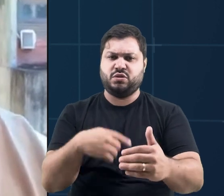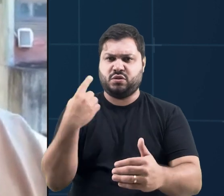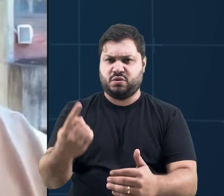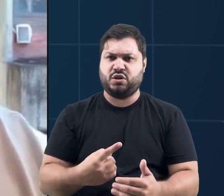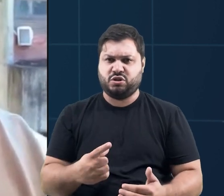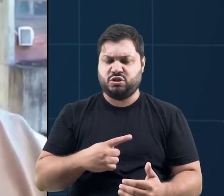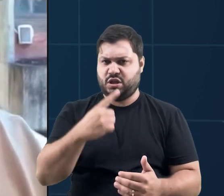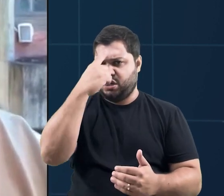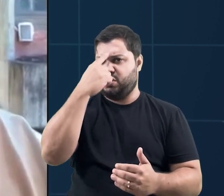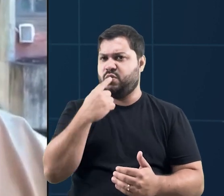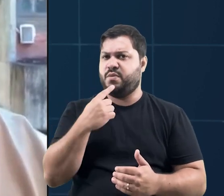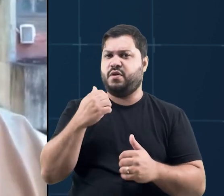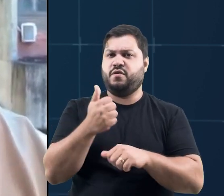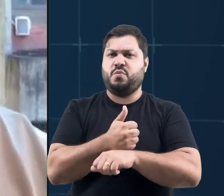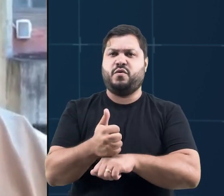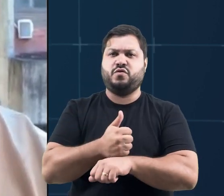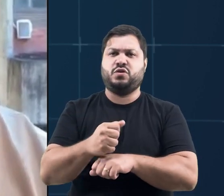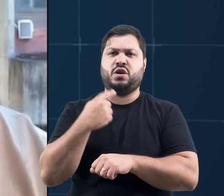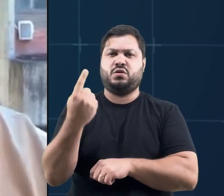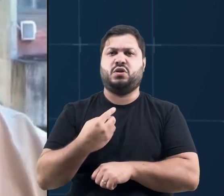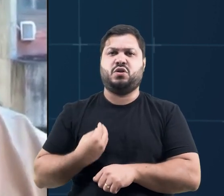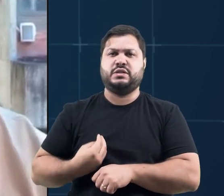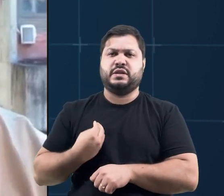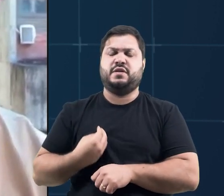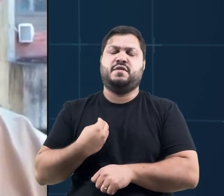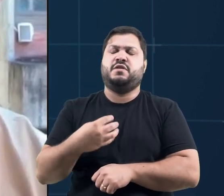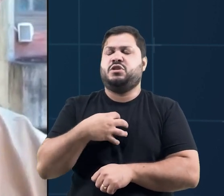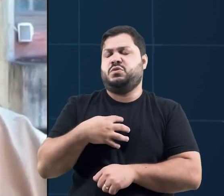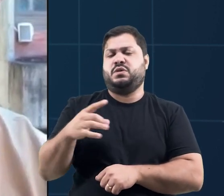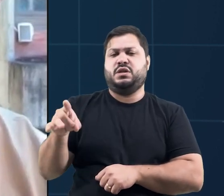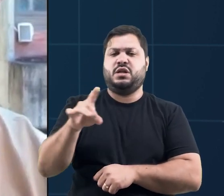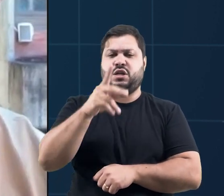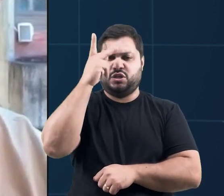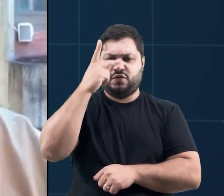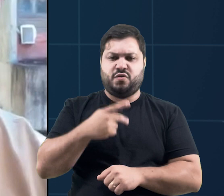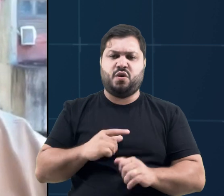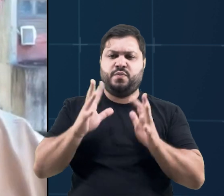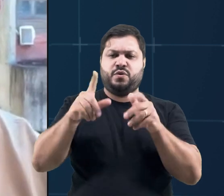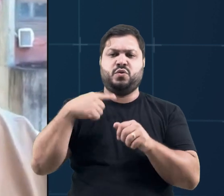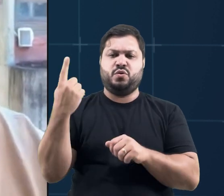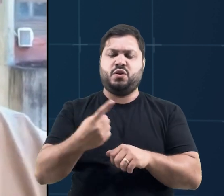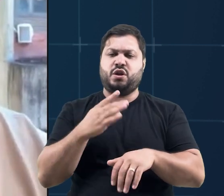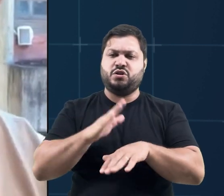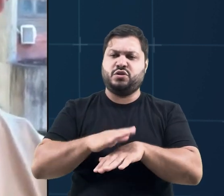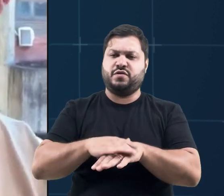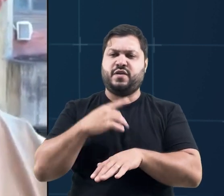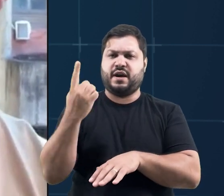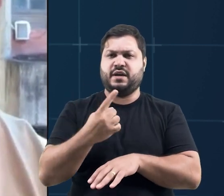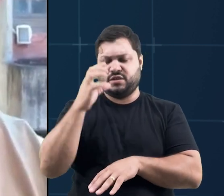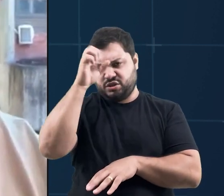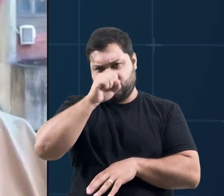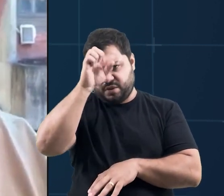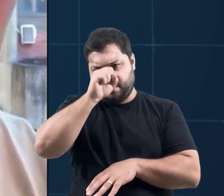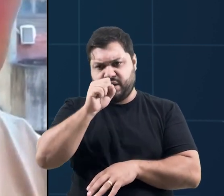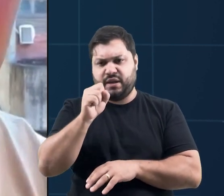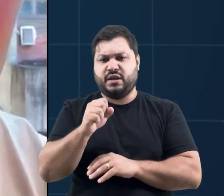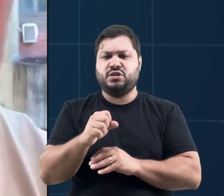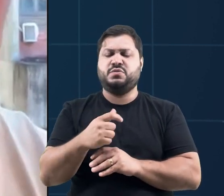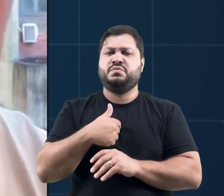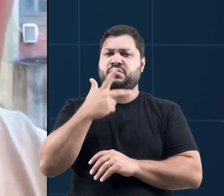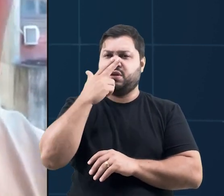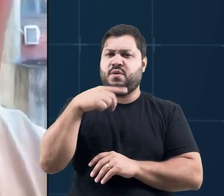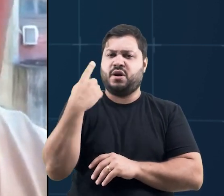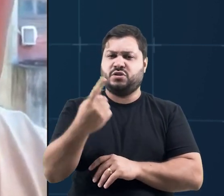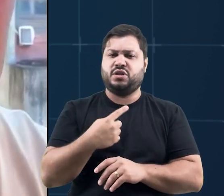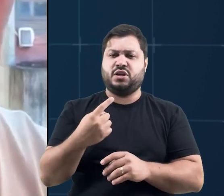essa construção que a gente tem do nosso perfil profissional durante toda a nossa vida, de maneira individual, tudo que a gente faz, a gente